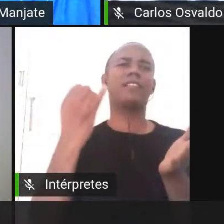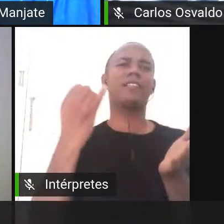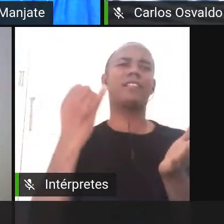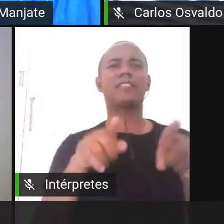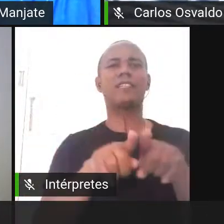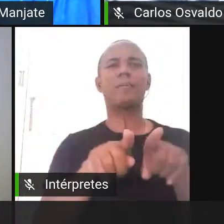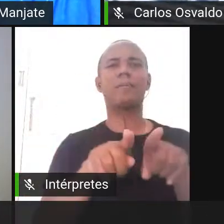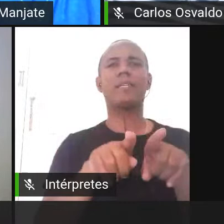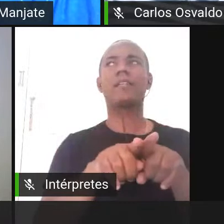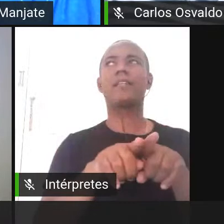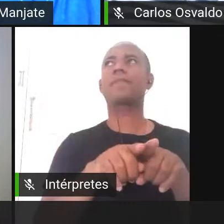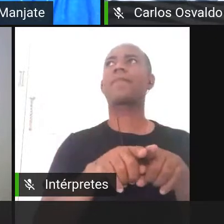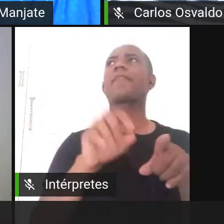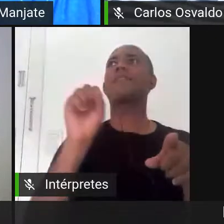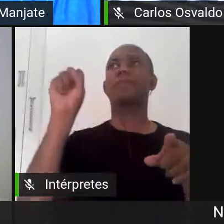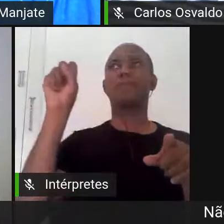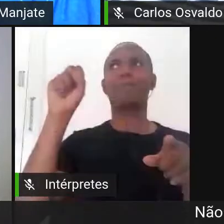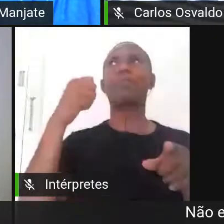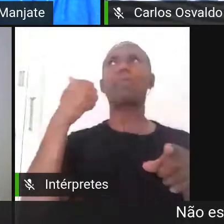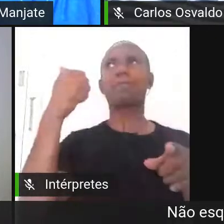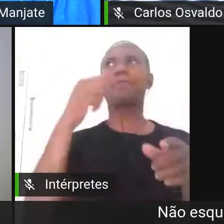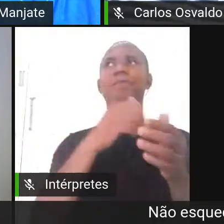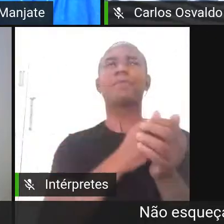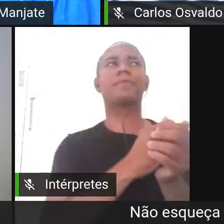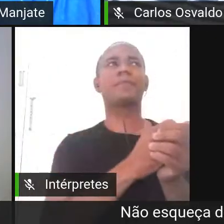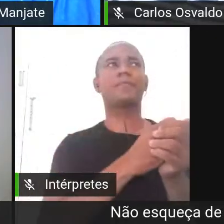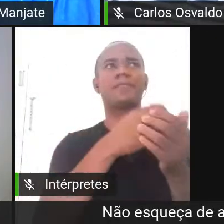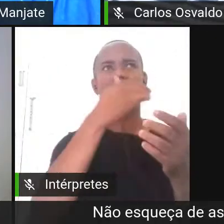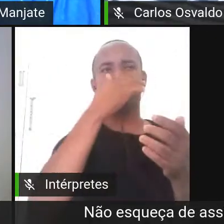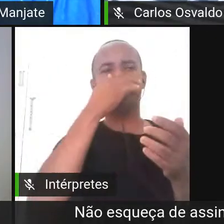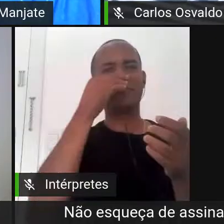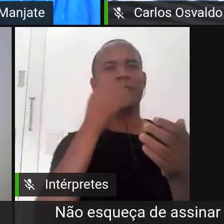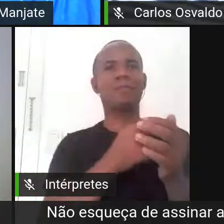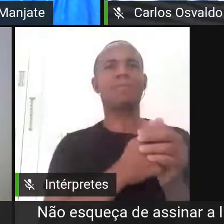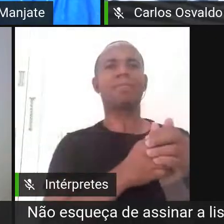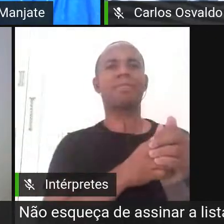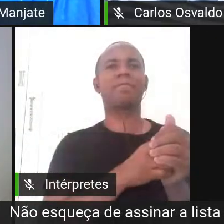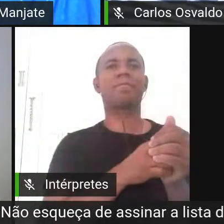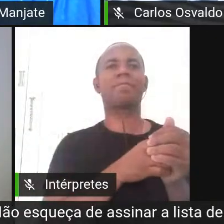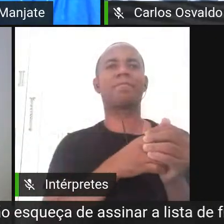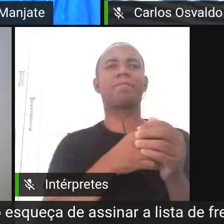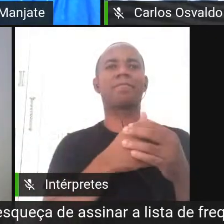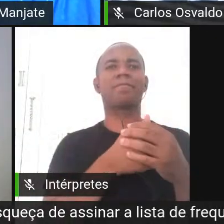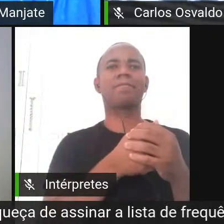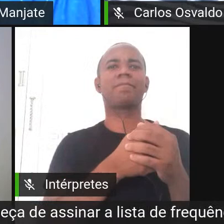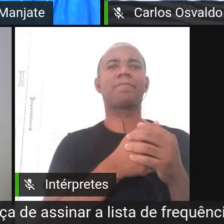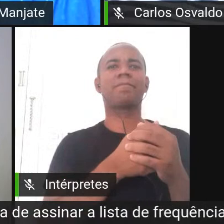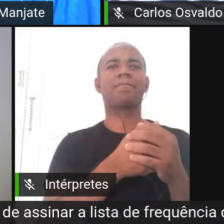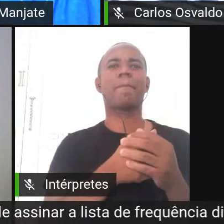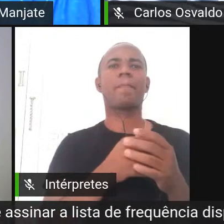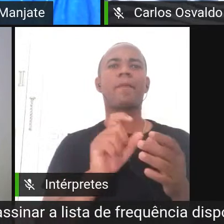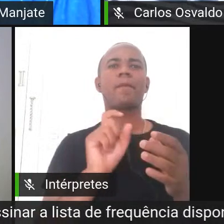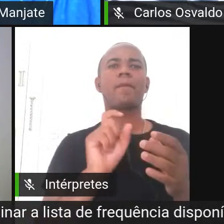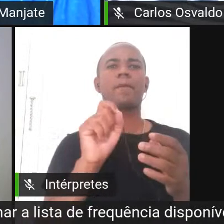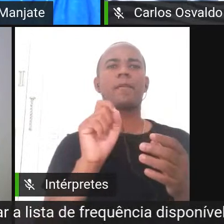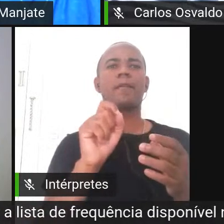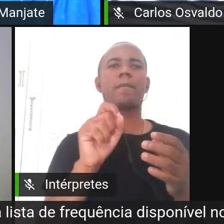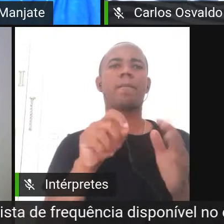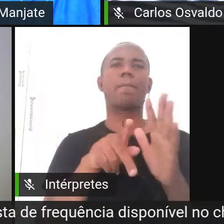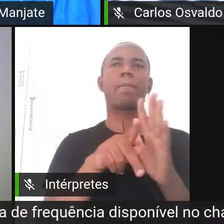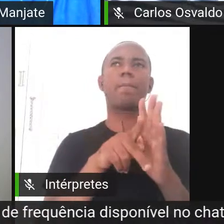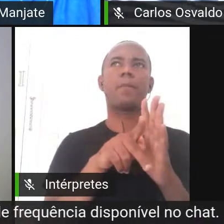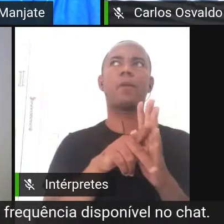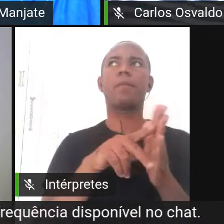sempre a quem me ouve, quem me lê, que o meu trabalho não é só este. Isto é uma parte muito pequena daquilo que eu faço,